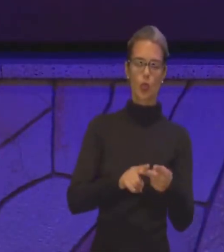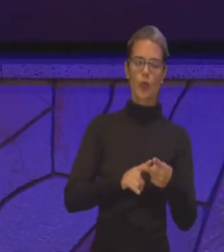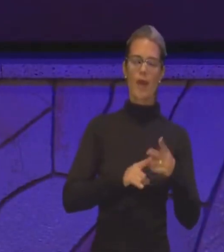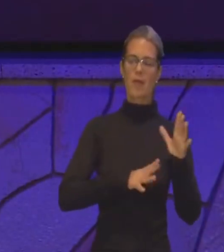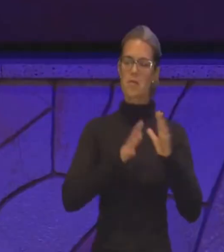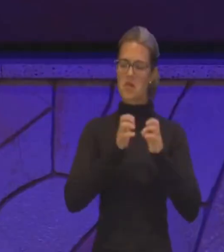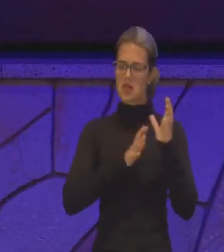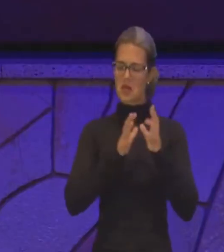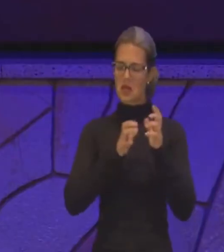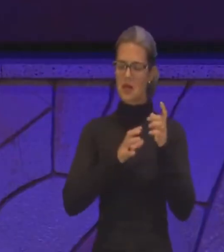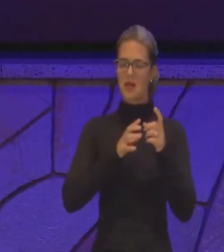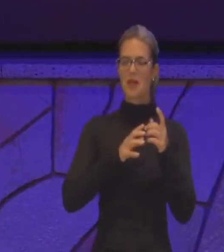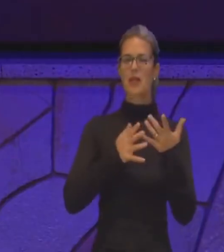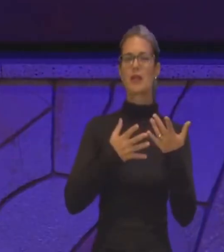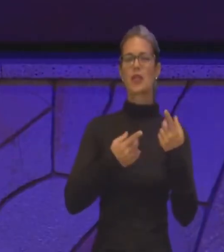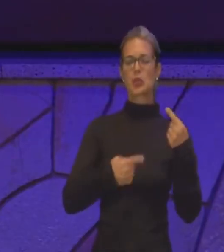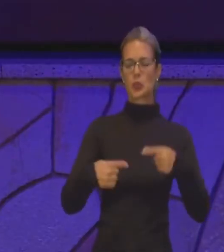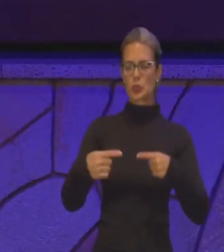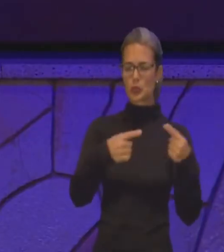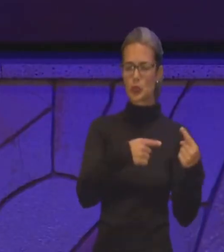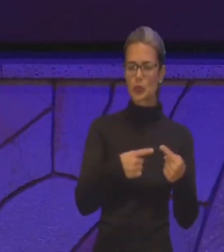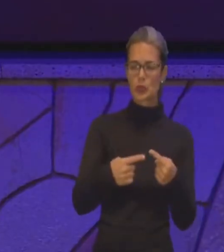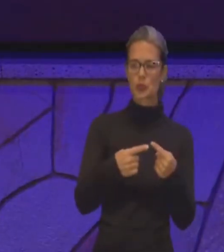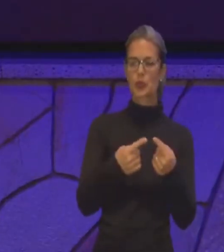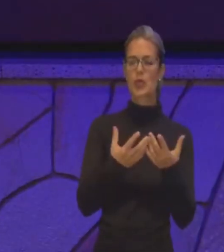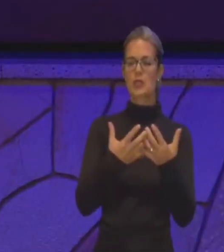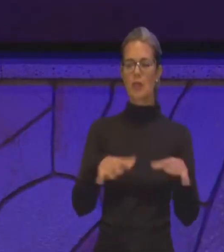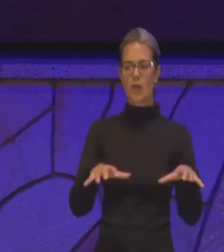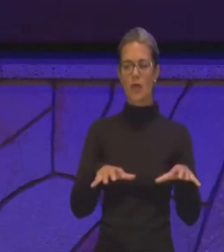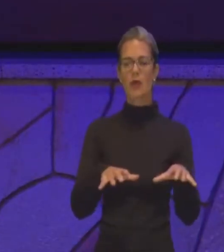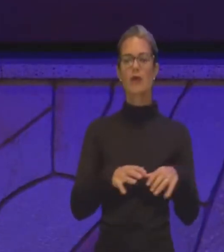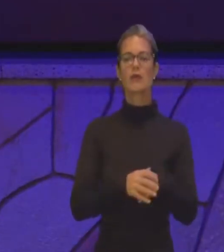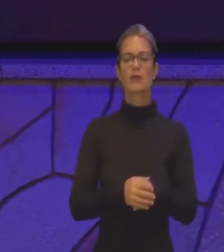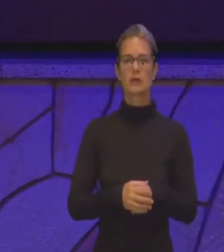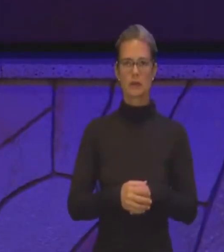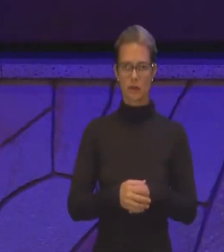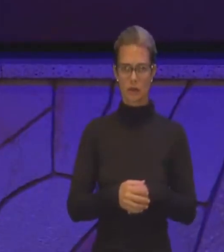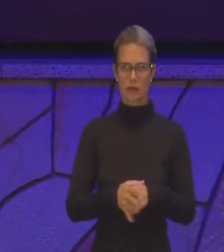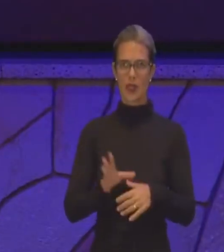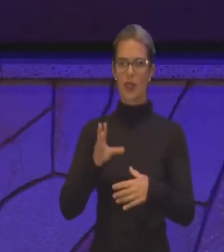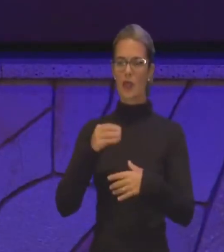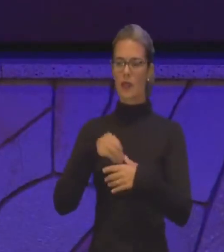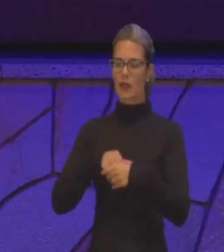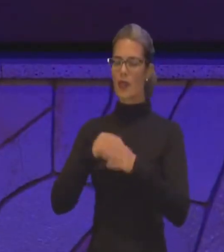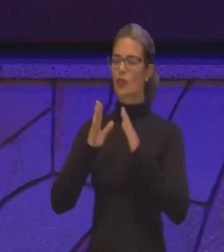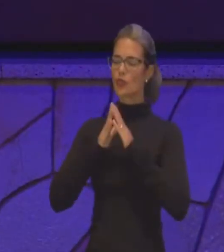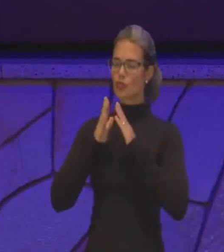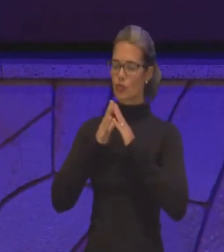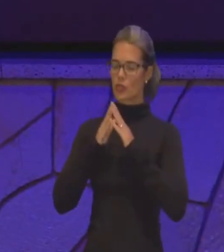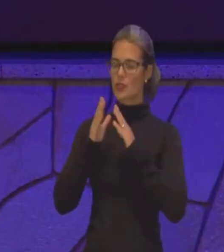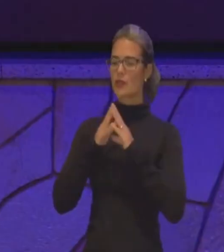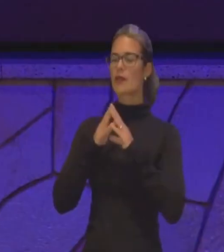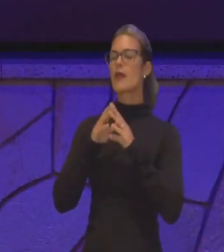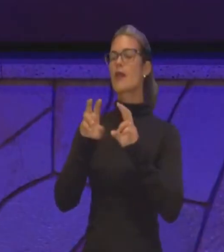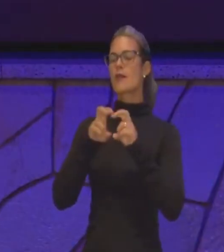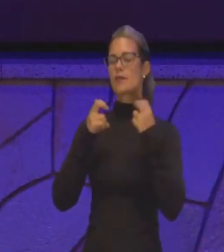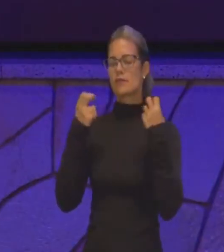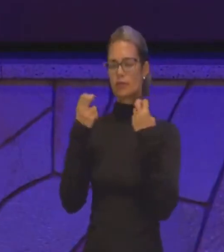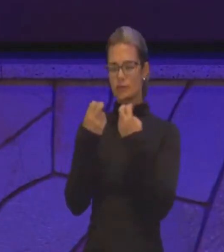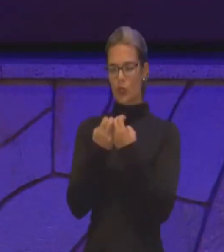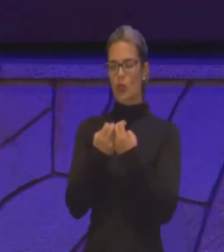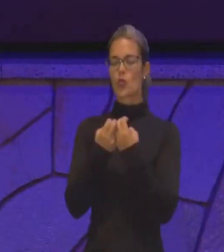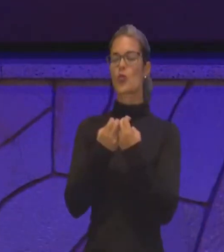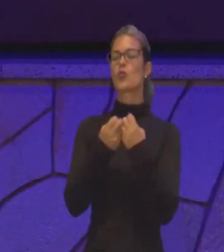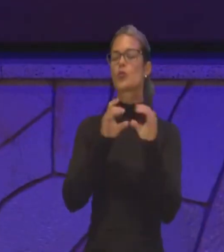contendas, dissoluções, divisões, porque foi assim que eu ouvia em cada encontro no lar, ao pregar